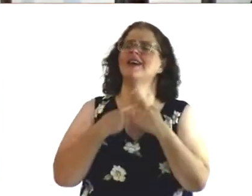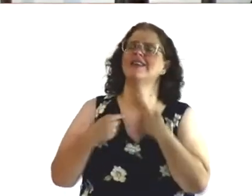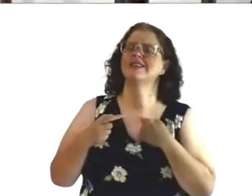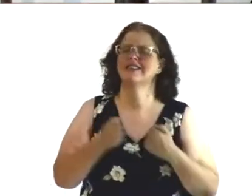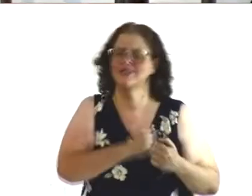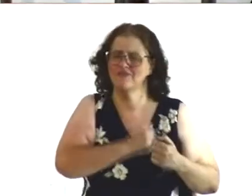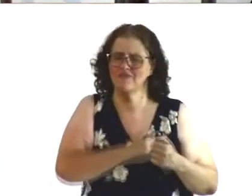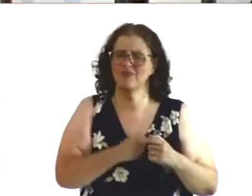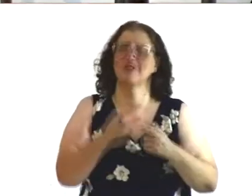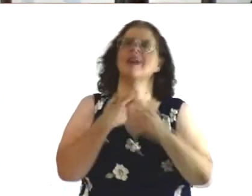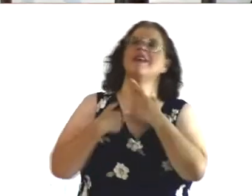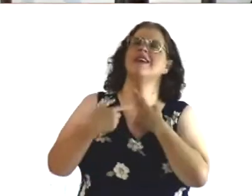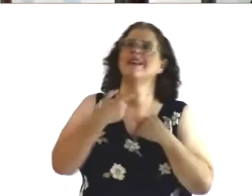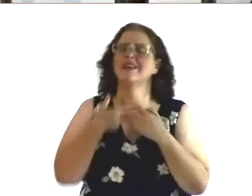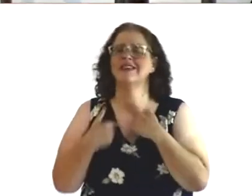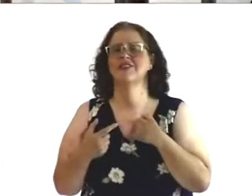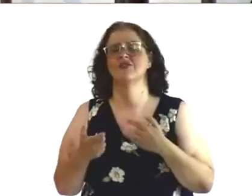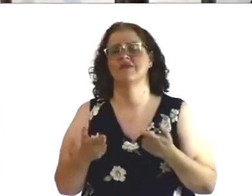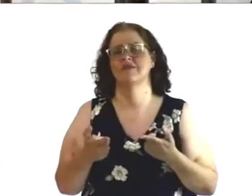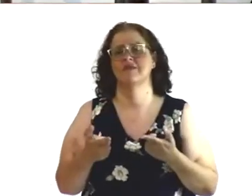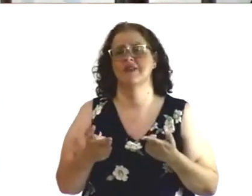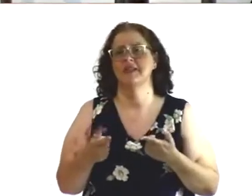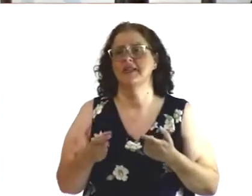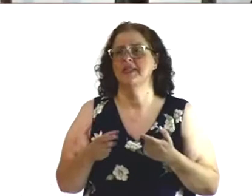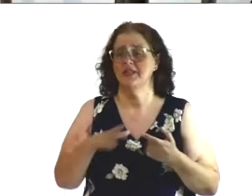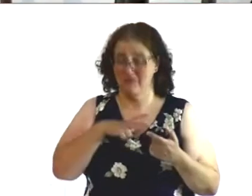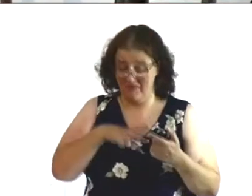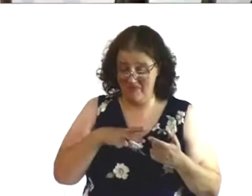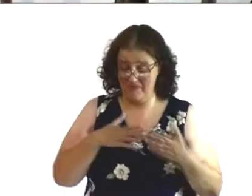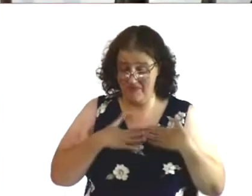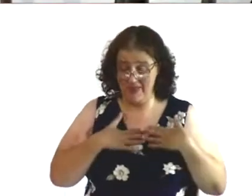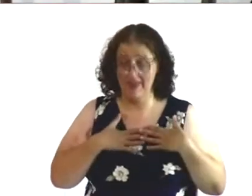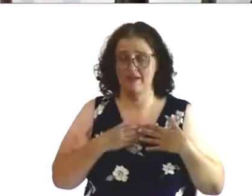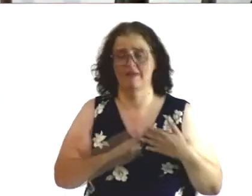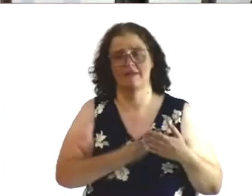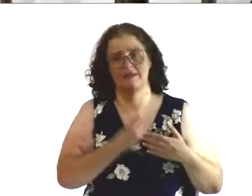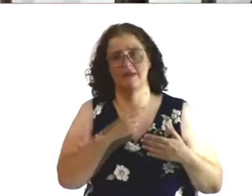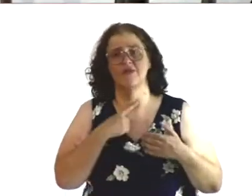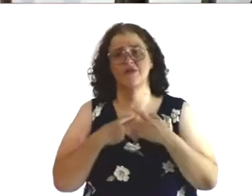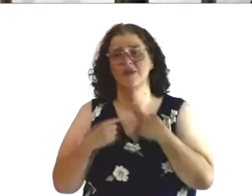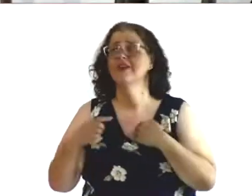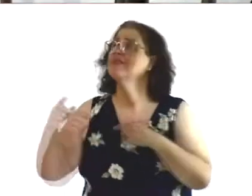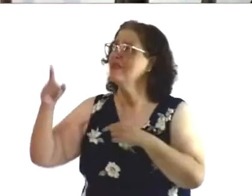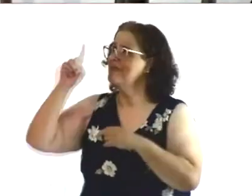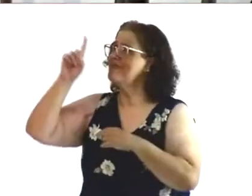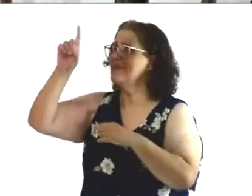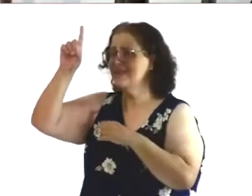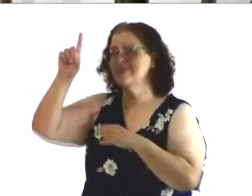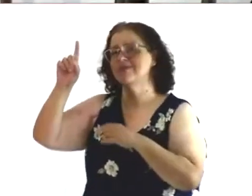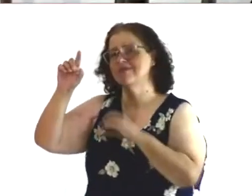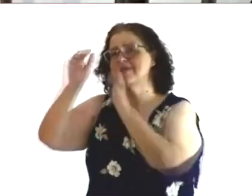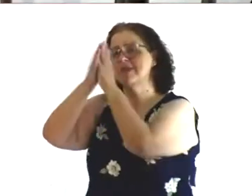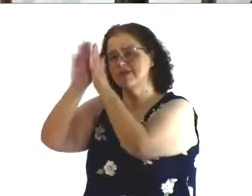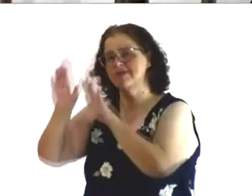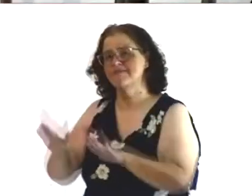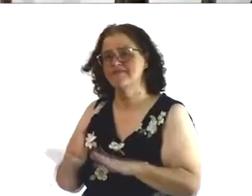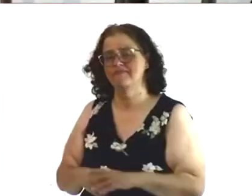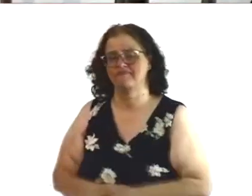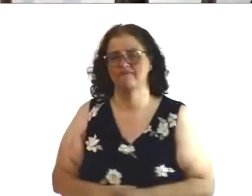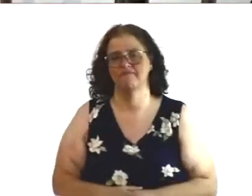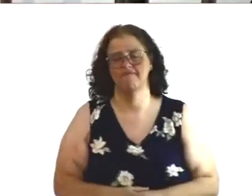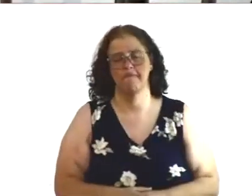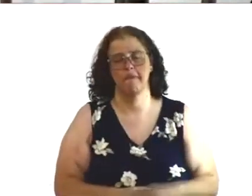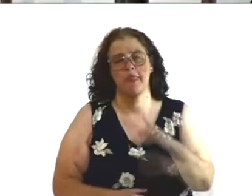Adorar é saber o que se está adorando, nós não podemos adorar quem não conhecemos, mas aquele que conhecemos